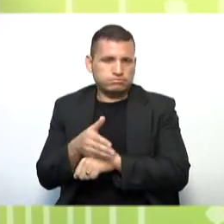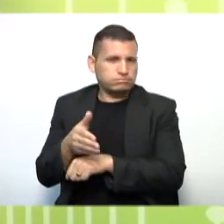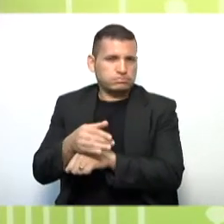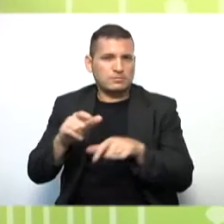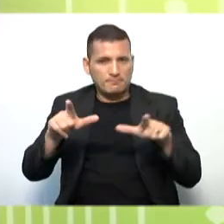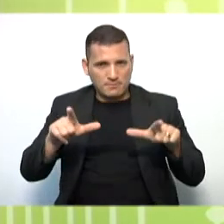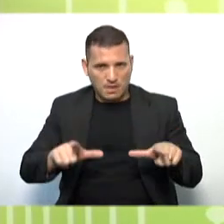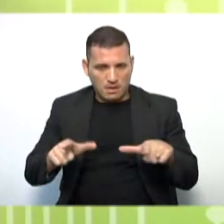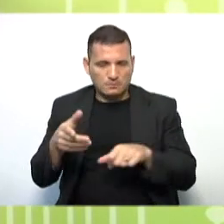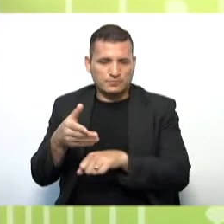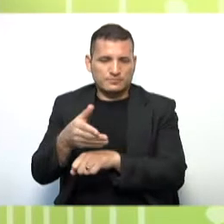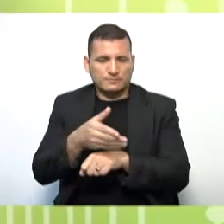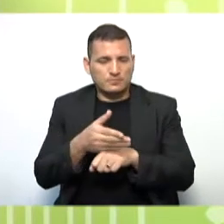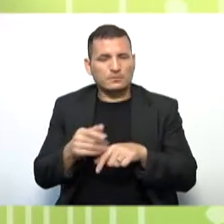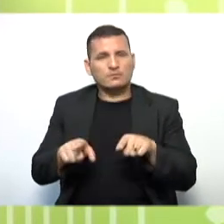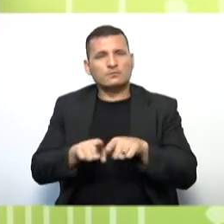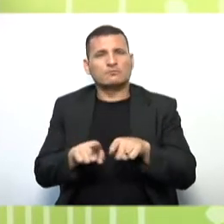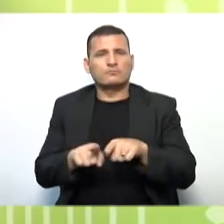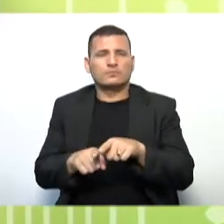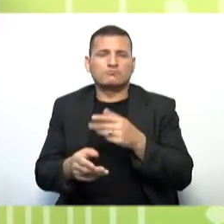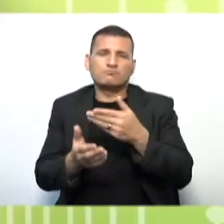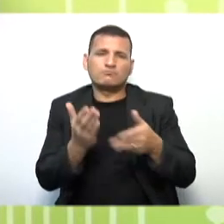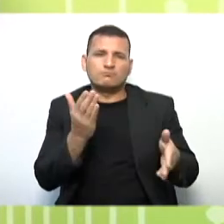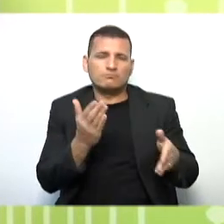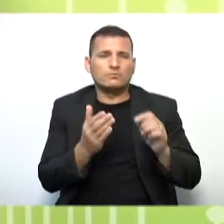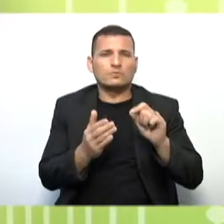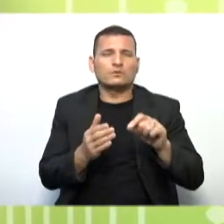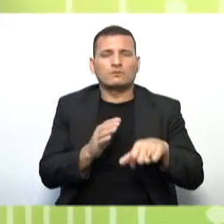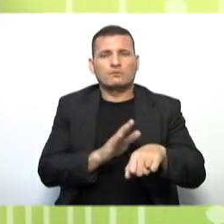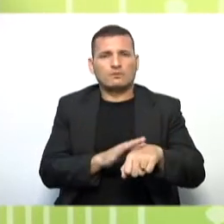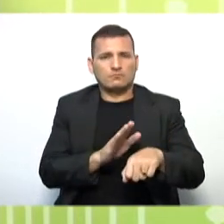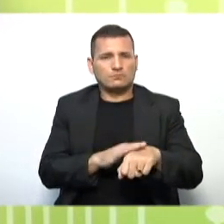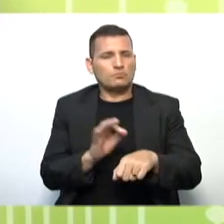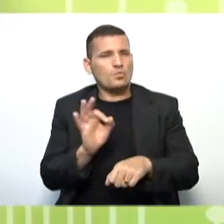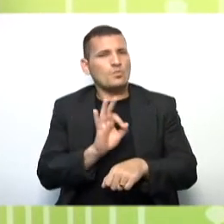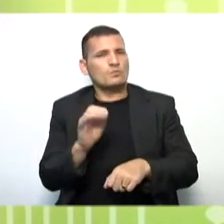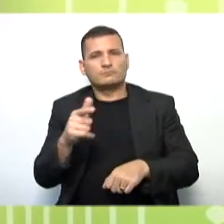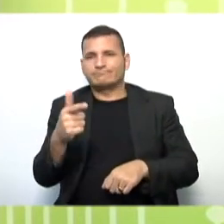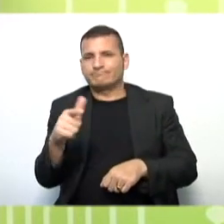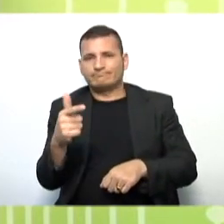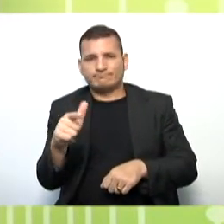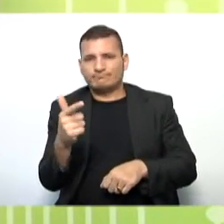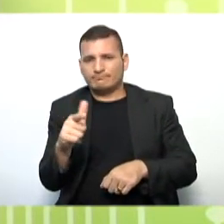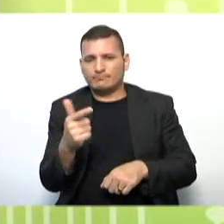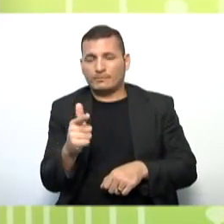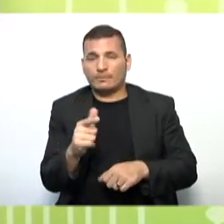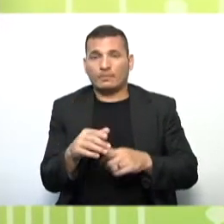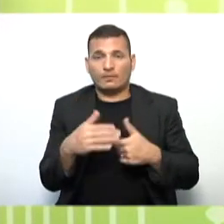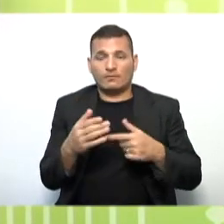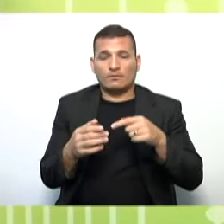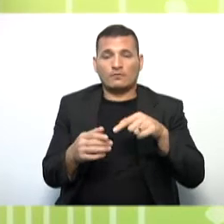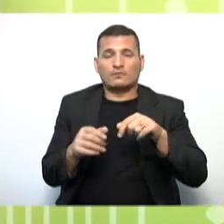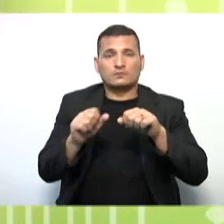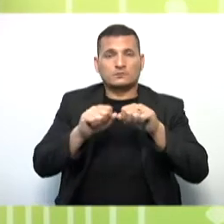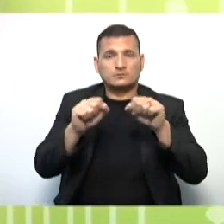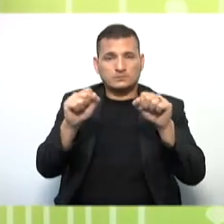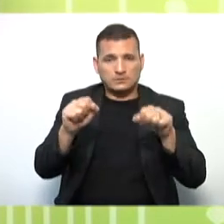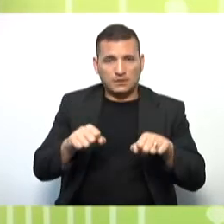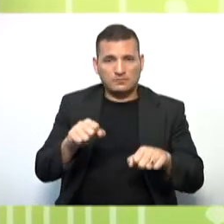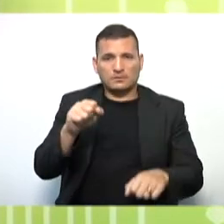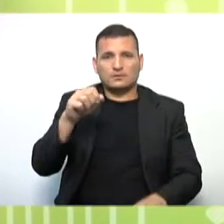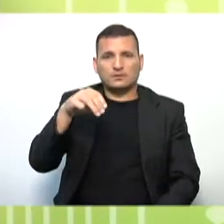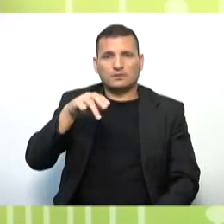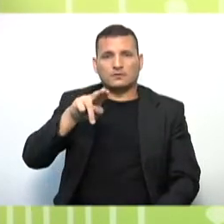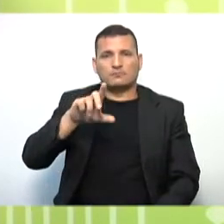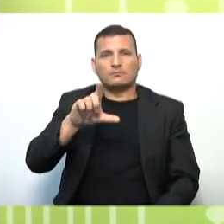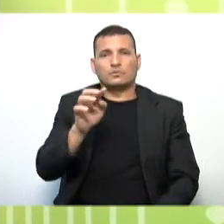tenho menos desperdício de tempo de uso de hardware. E nesse sentido, os sistemas multitarefa,